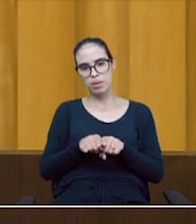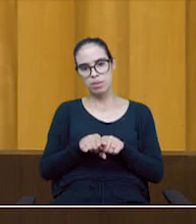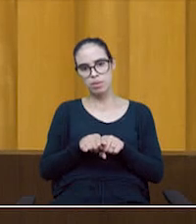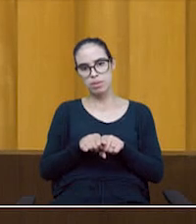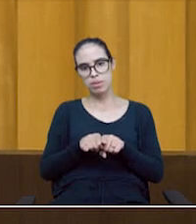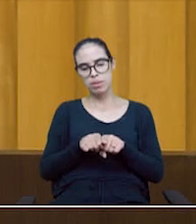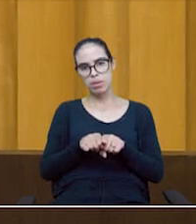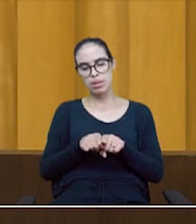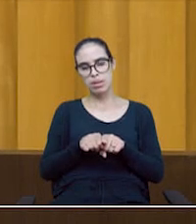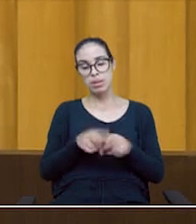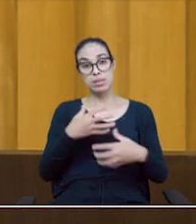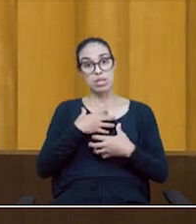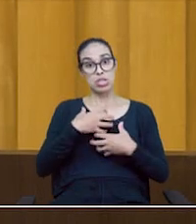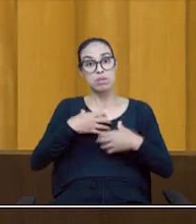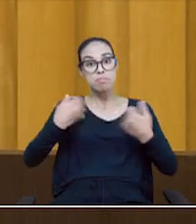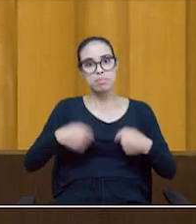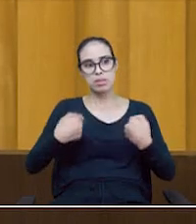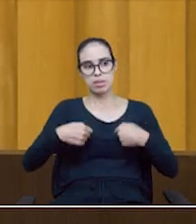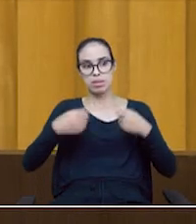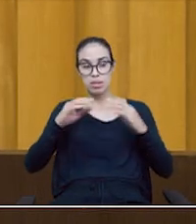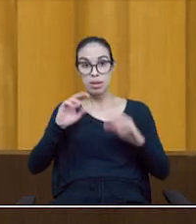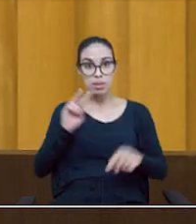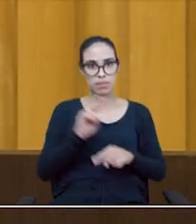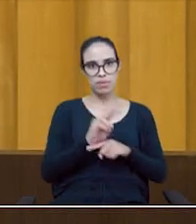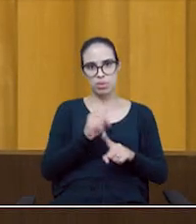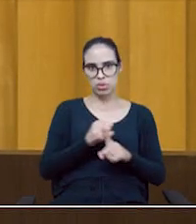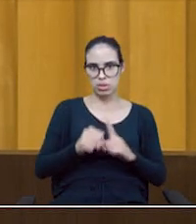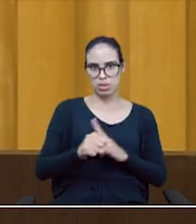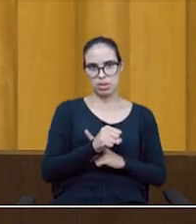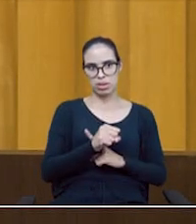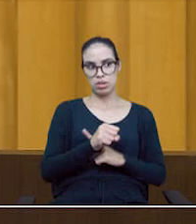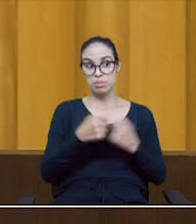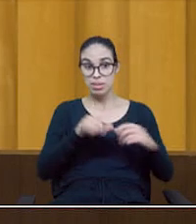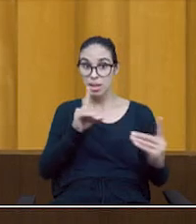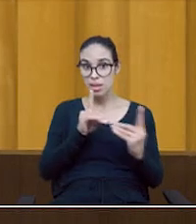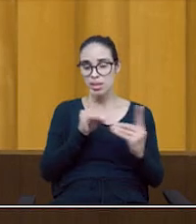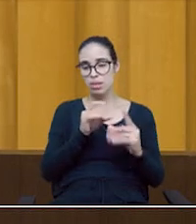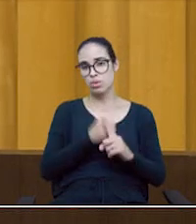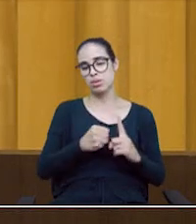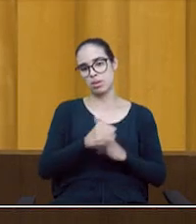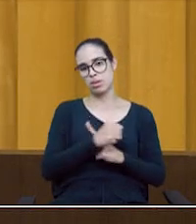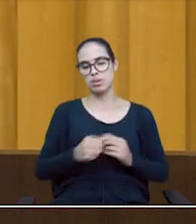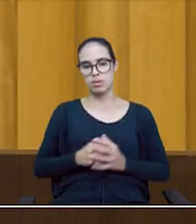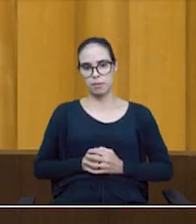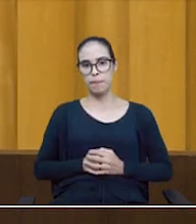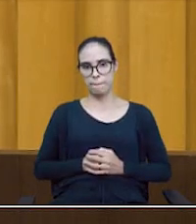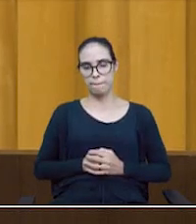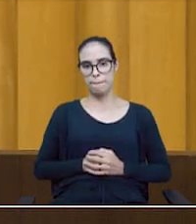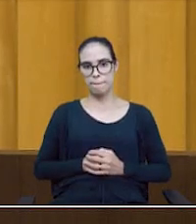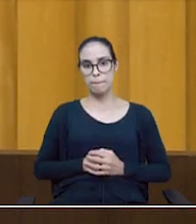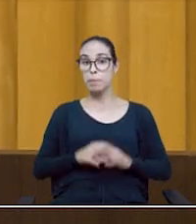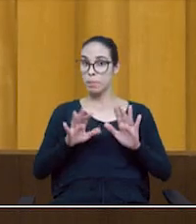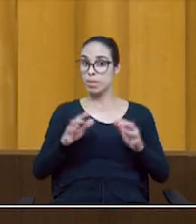imperativo do interesse público. mas também em linha com o imperativo da